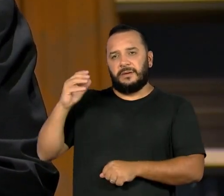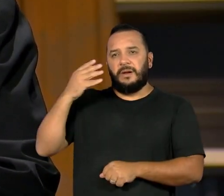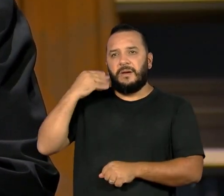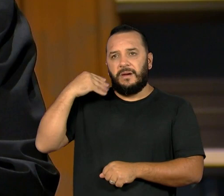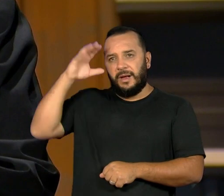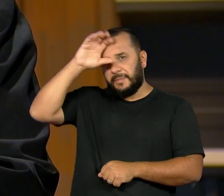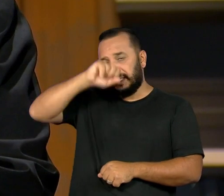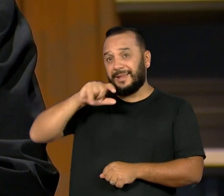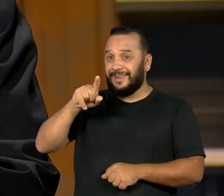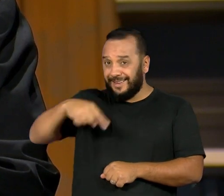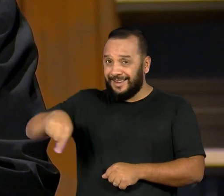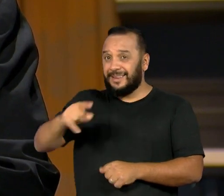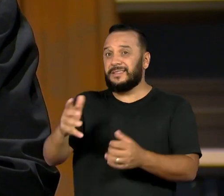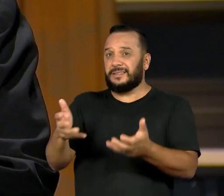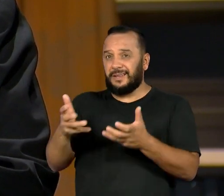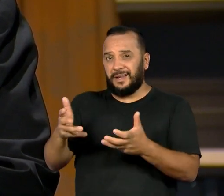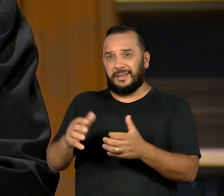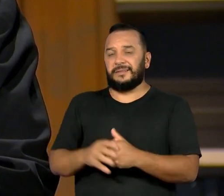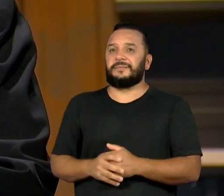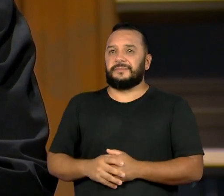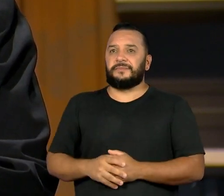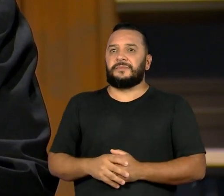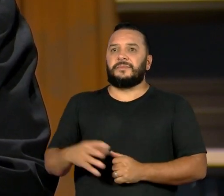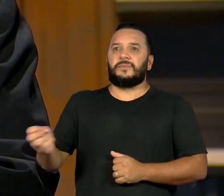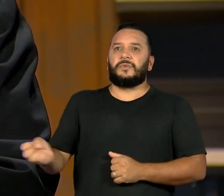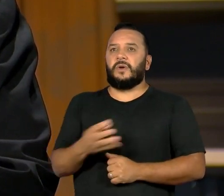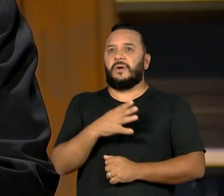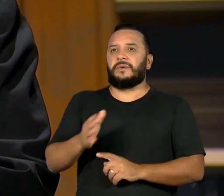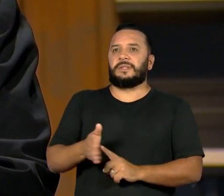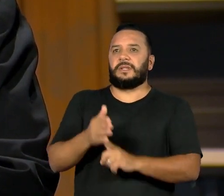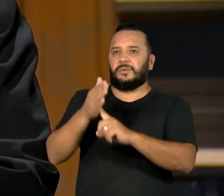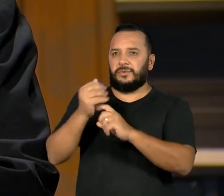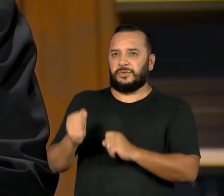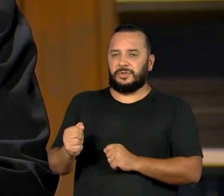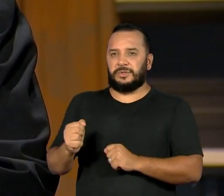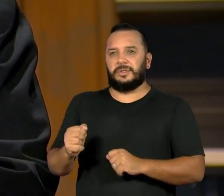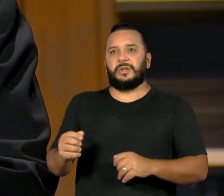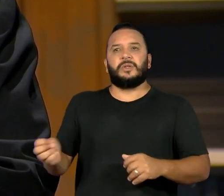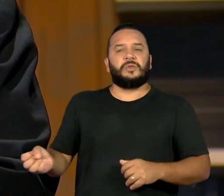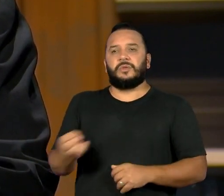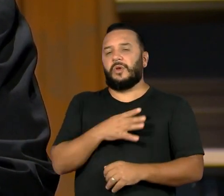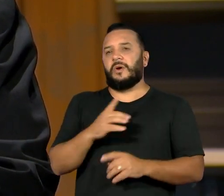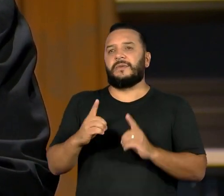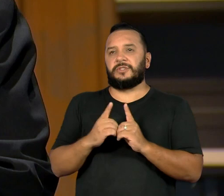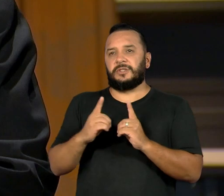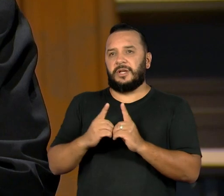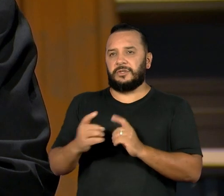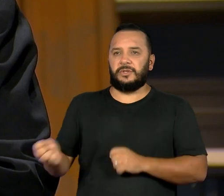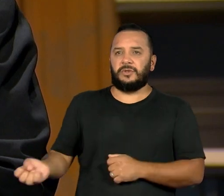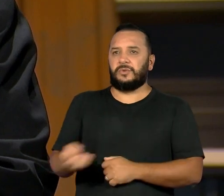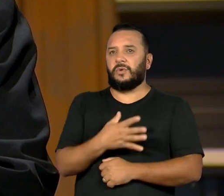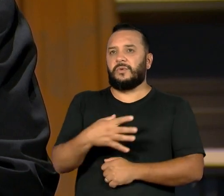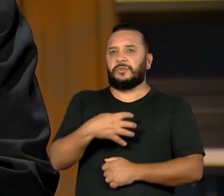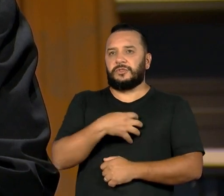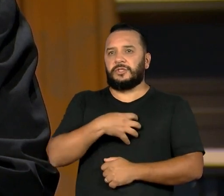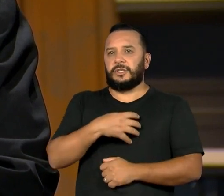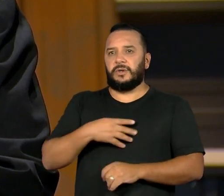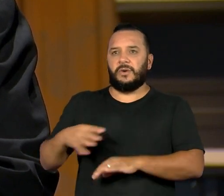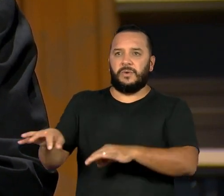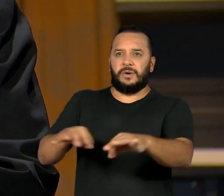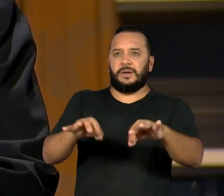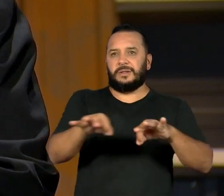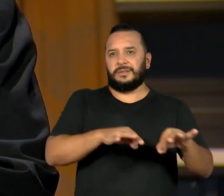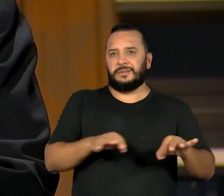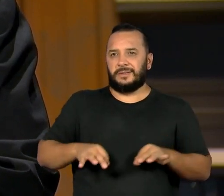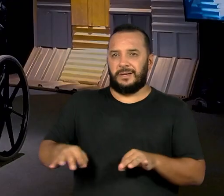eles querem. Então, quais são novas tecnologias? Quais são novas didáticas? Novas formas de organizar, né,